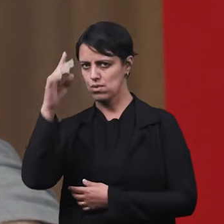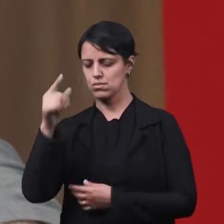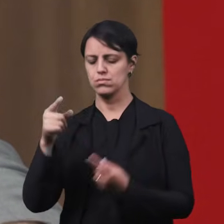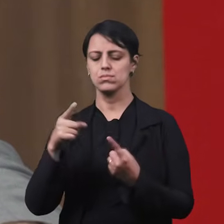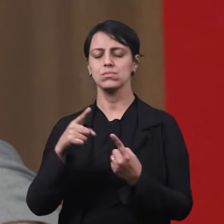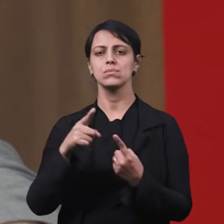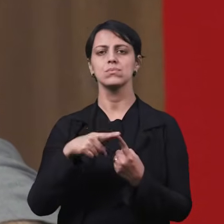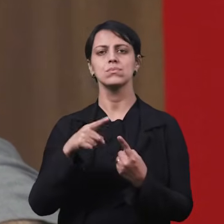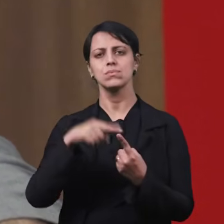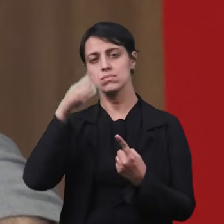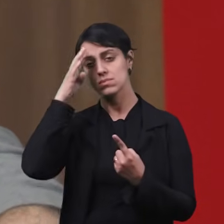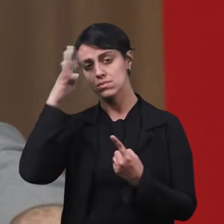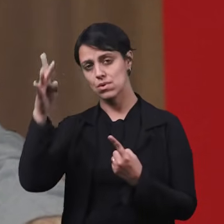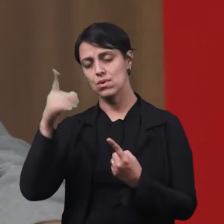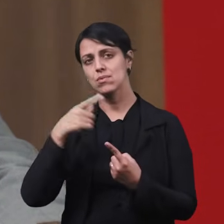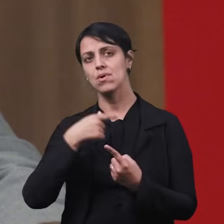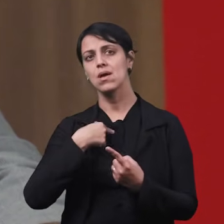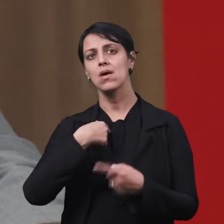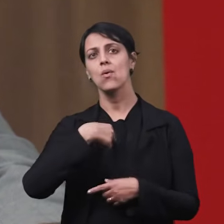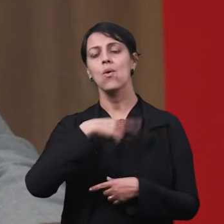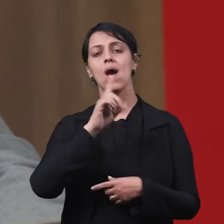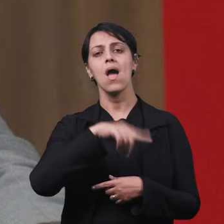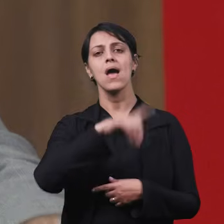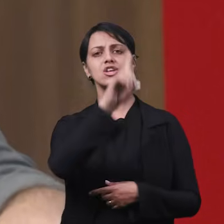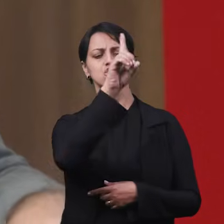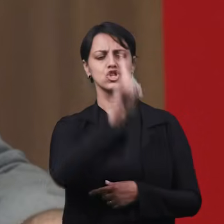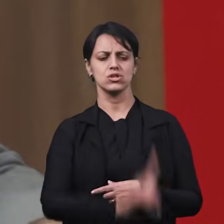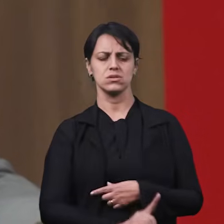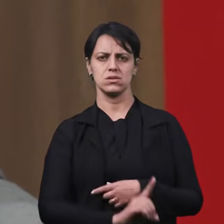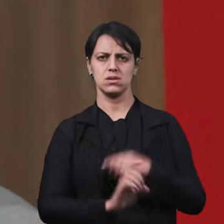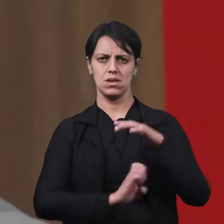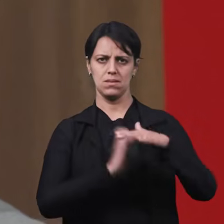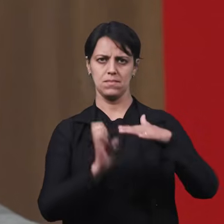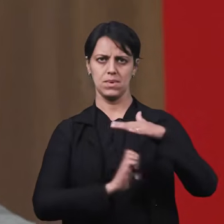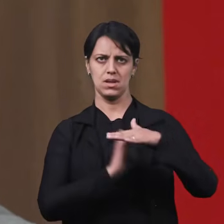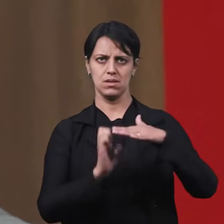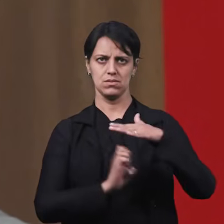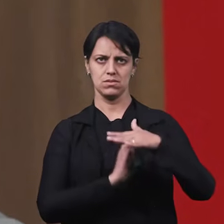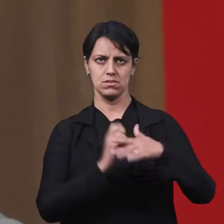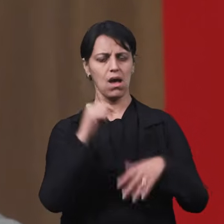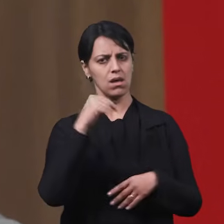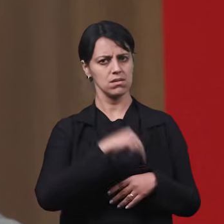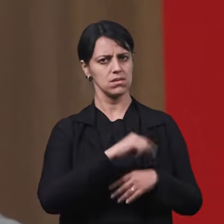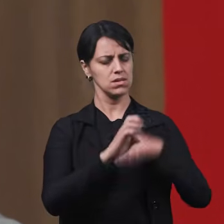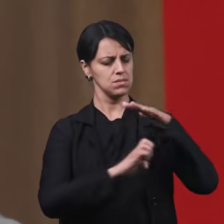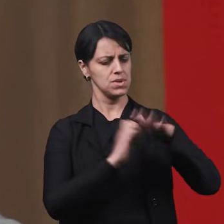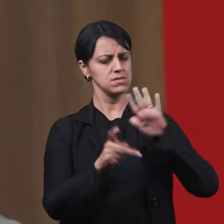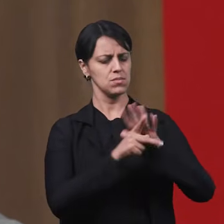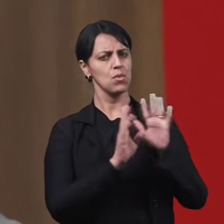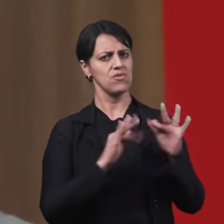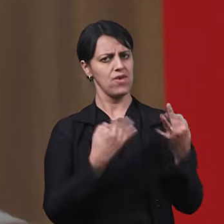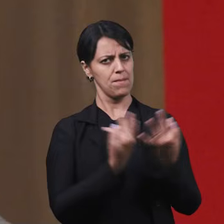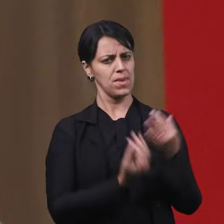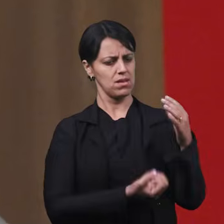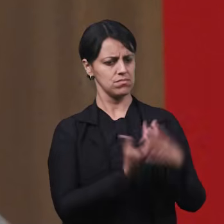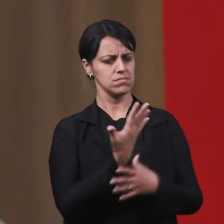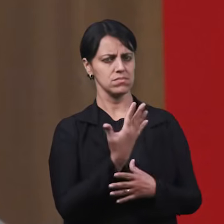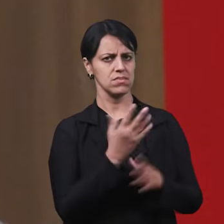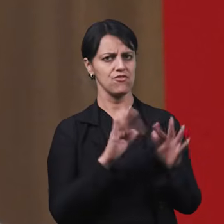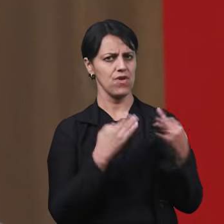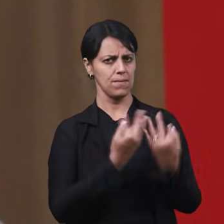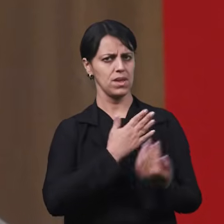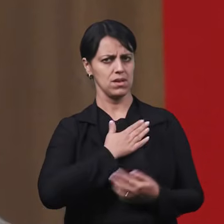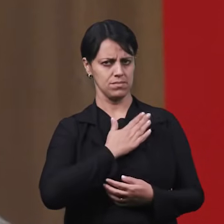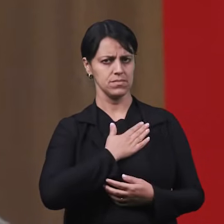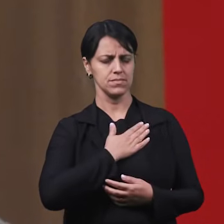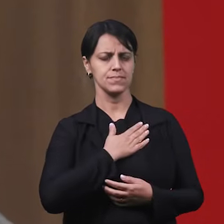trabalhava como diretor de uma empresa aqui. E era uma empresa familiar, uma empresa de parentes do meu